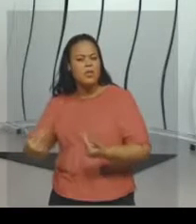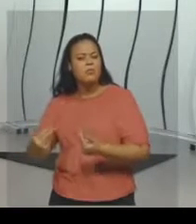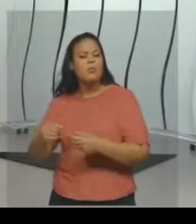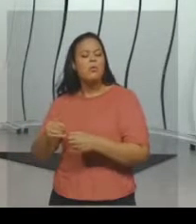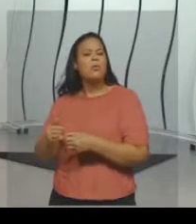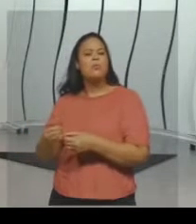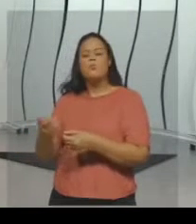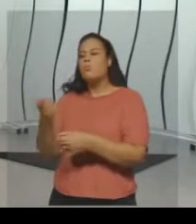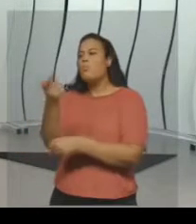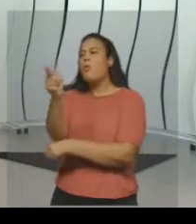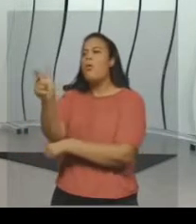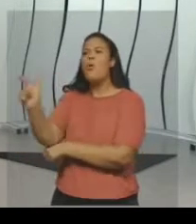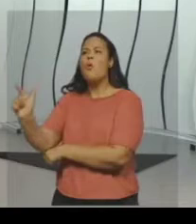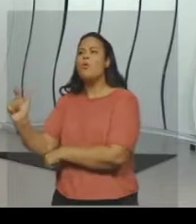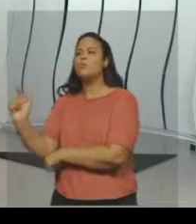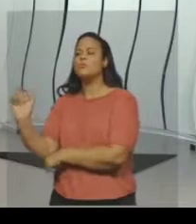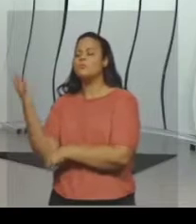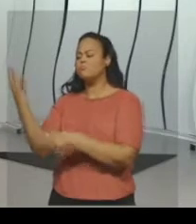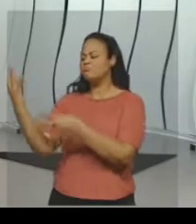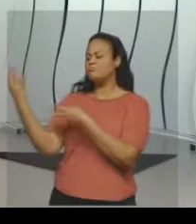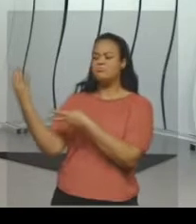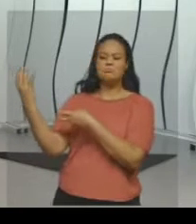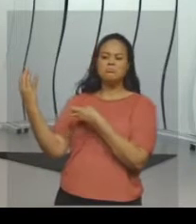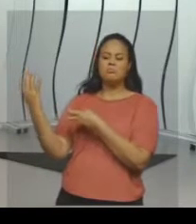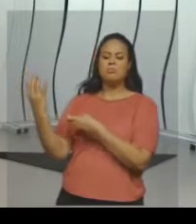oriundas, de outros seres vivos.